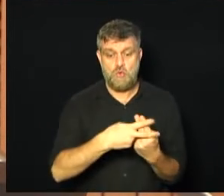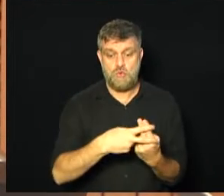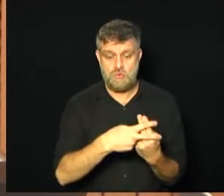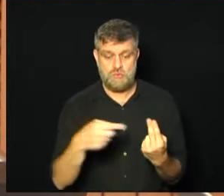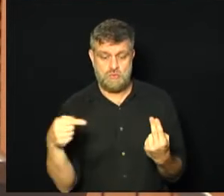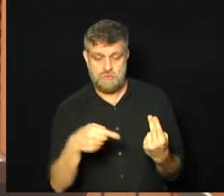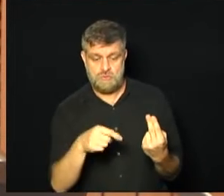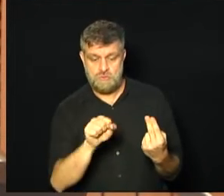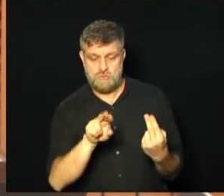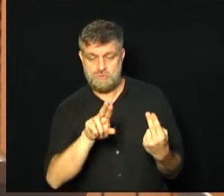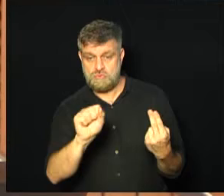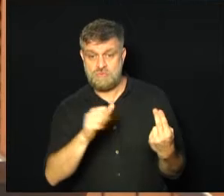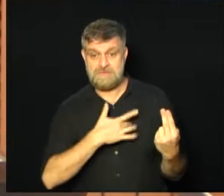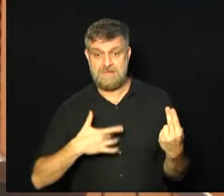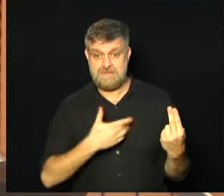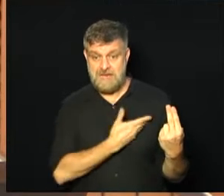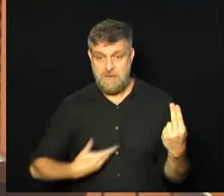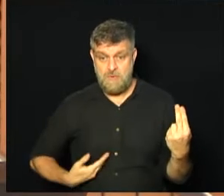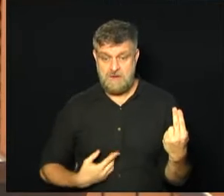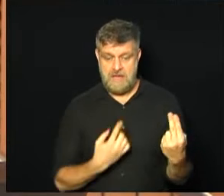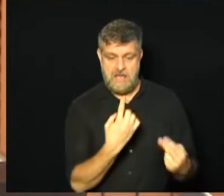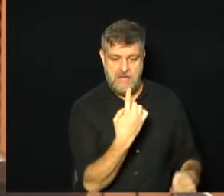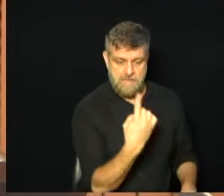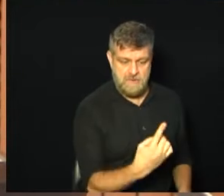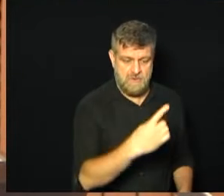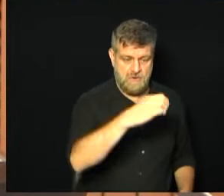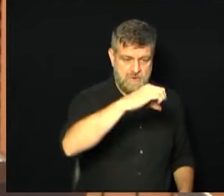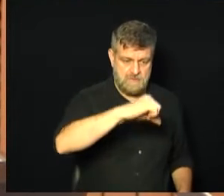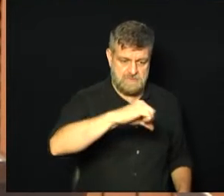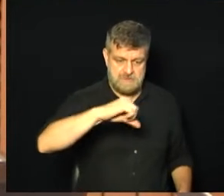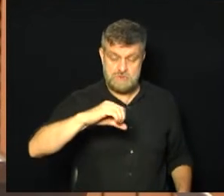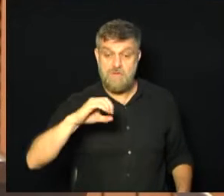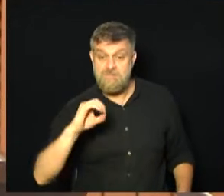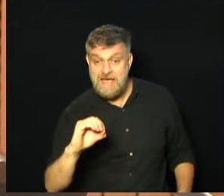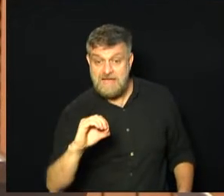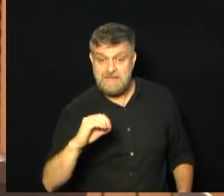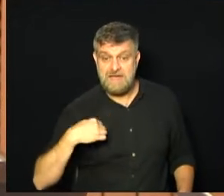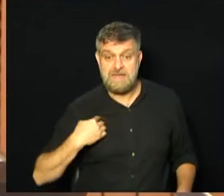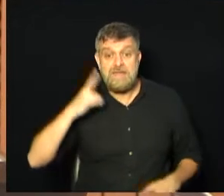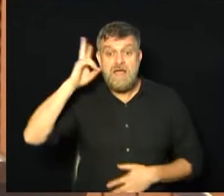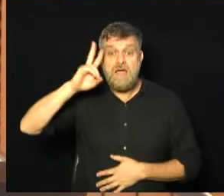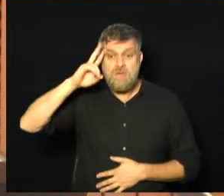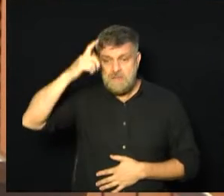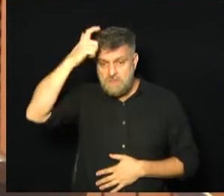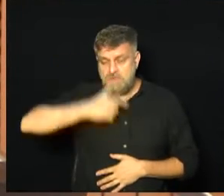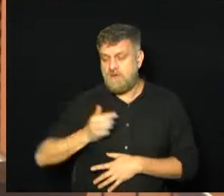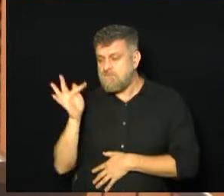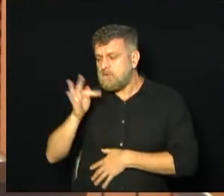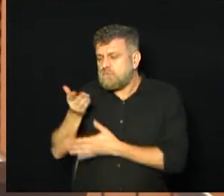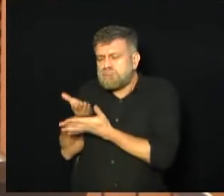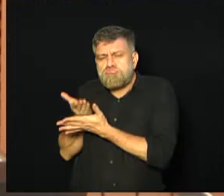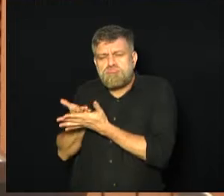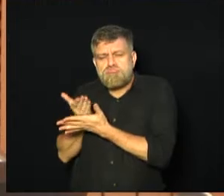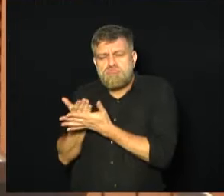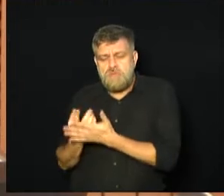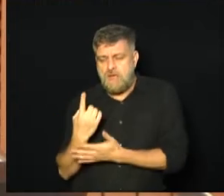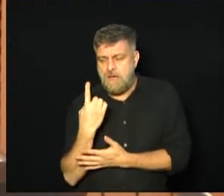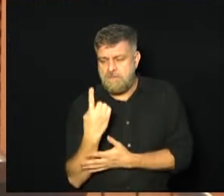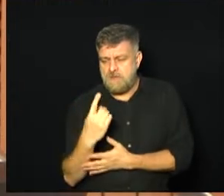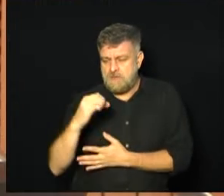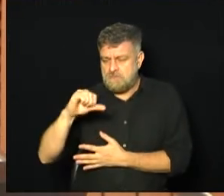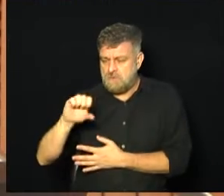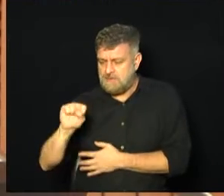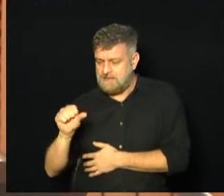é de 1990, lei orgânica e tal. E eu lembro muito bem que eu estava na faculdade em 1986, que foi a